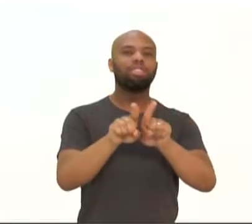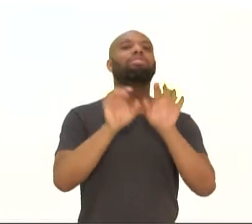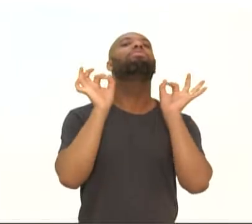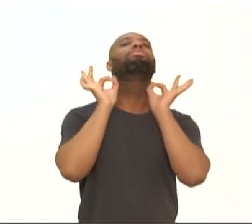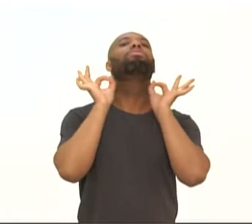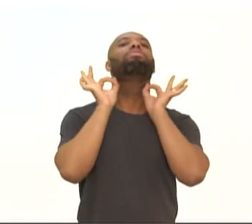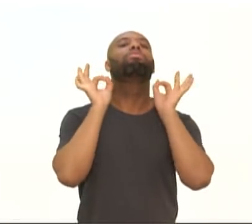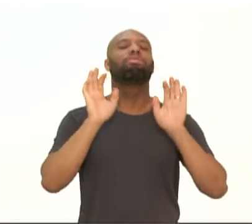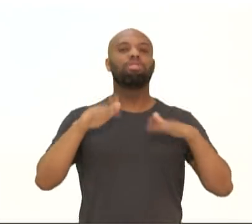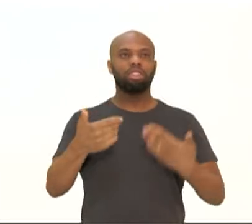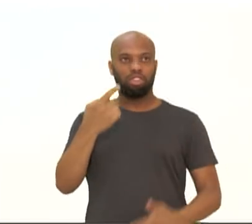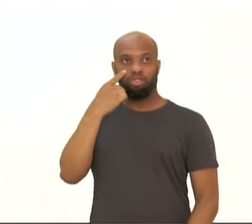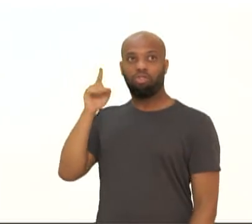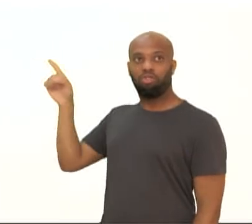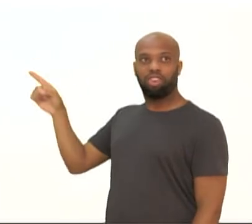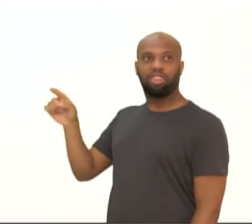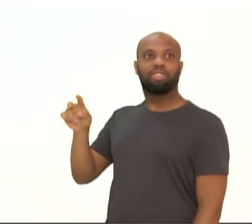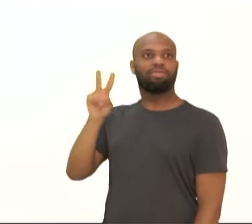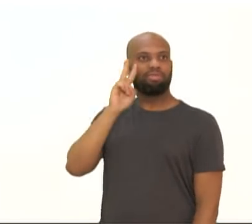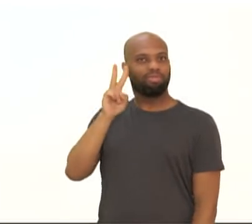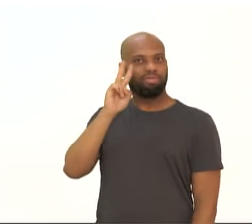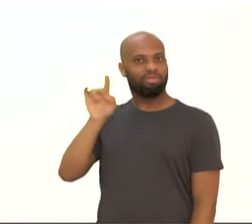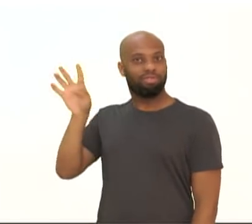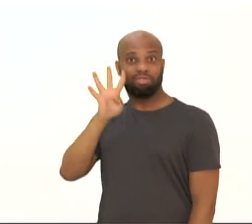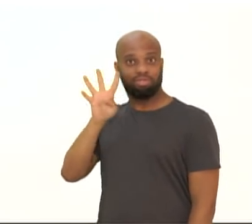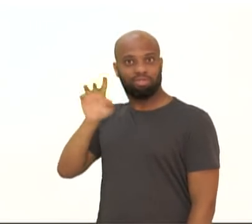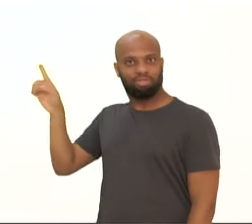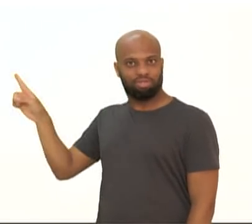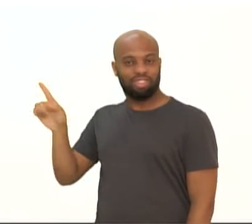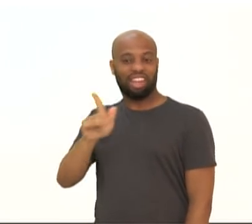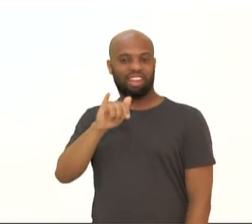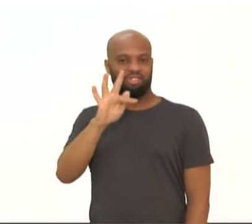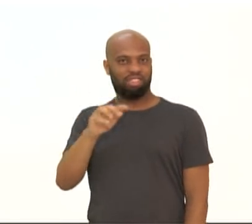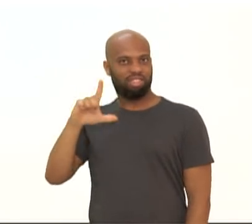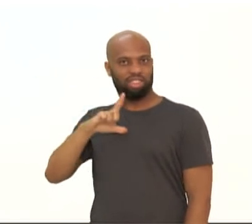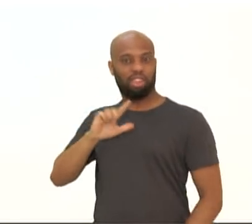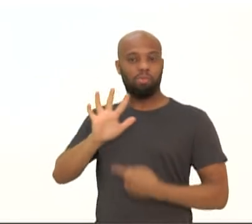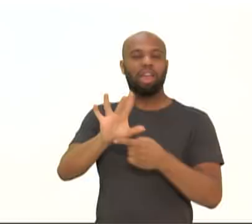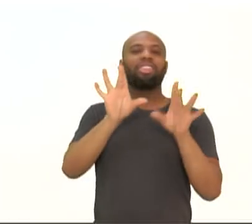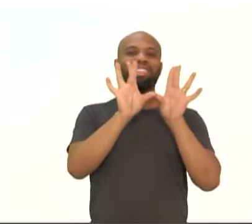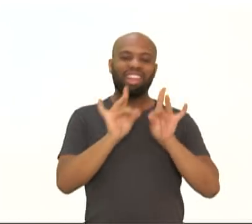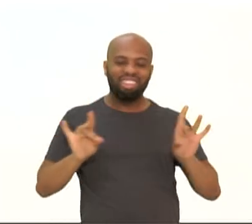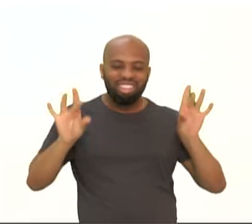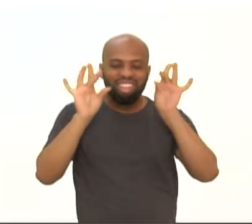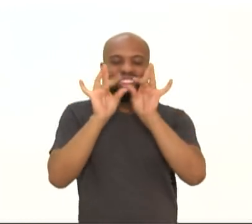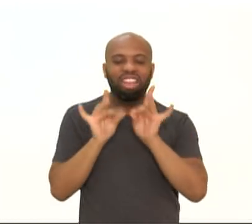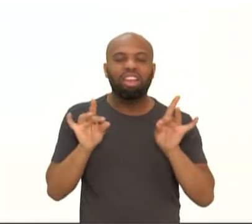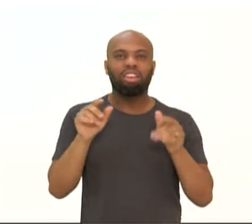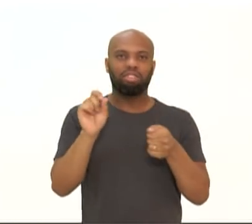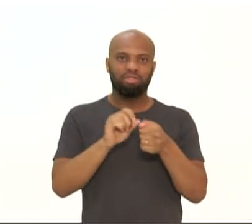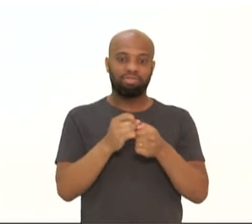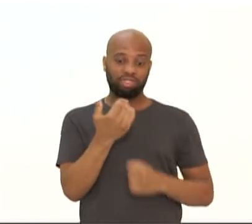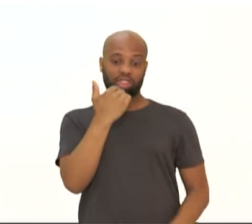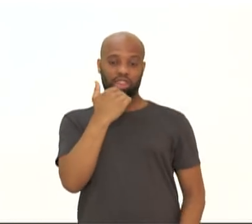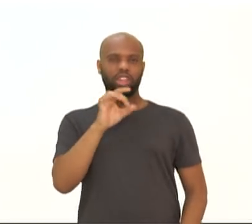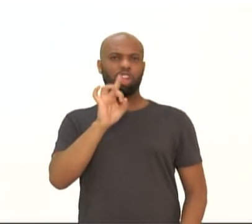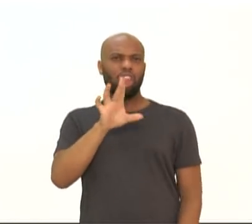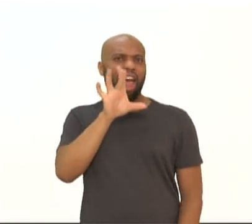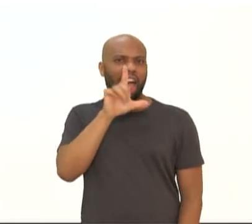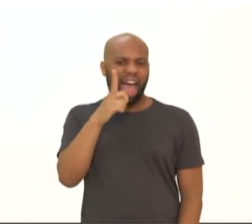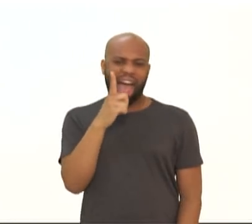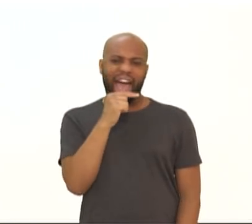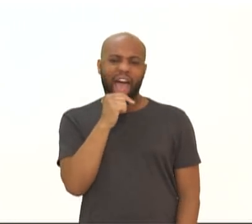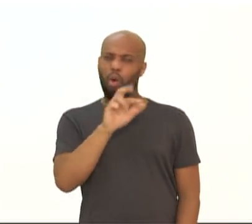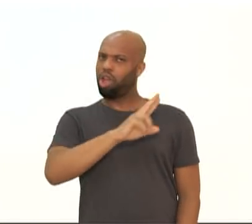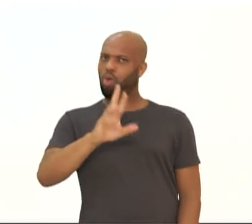essas glândulas, olha só que legal esse gif animado aqui, elas produzem a saliva, que não é só composta de água, mas